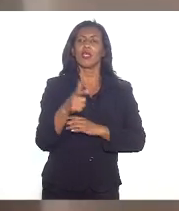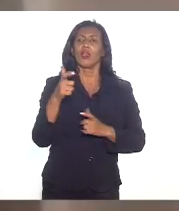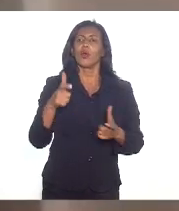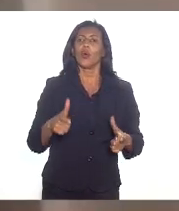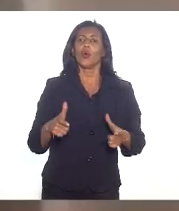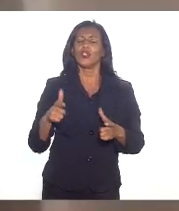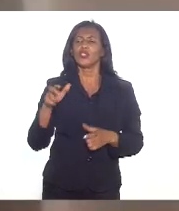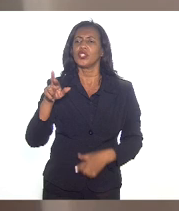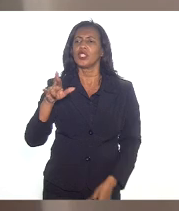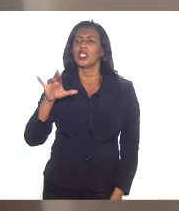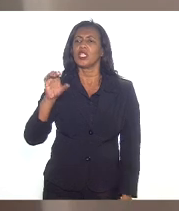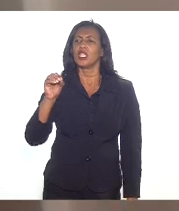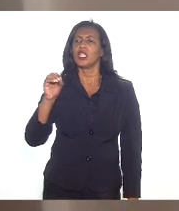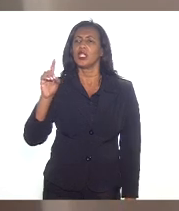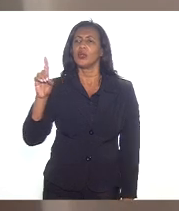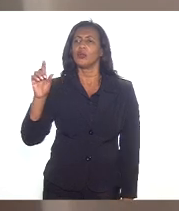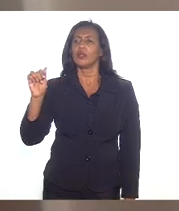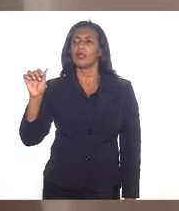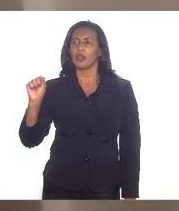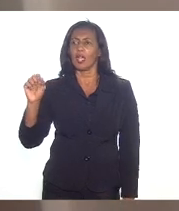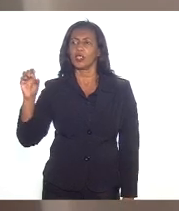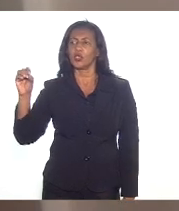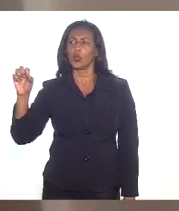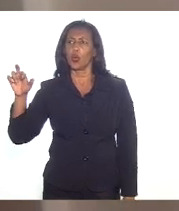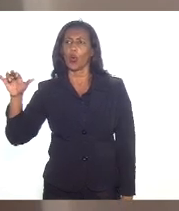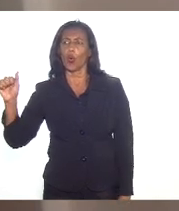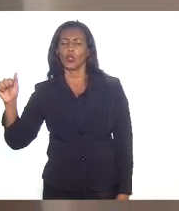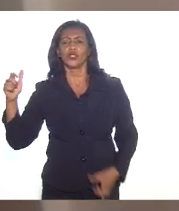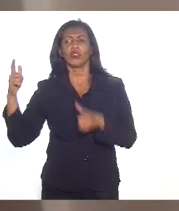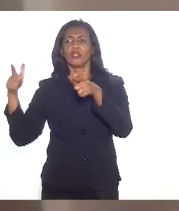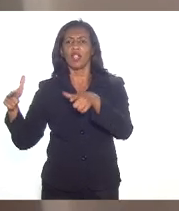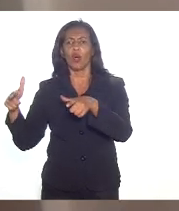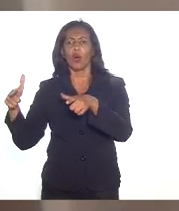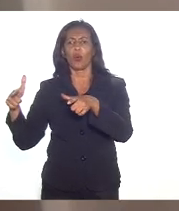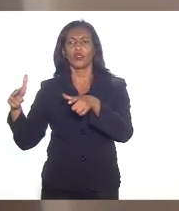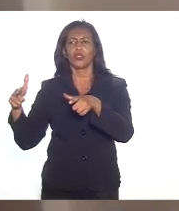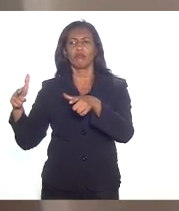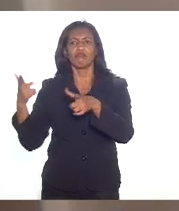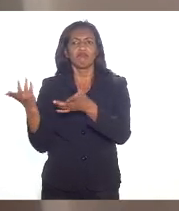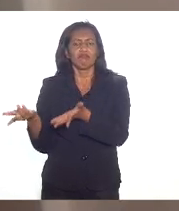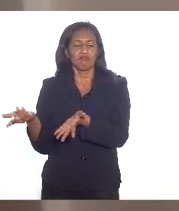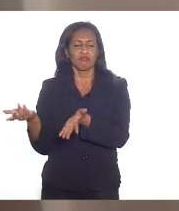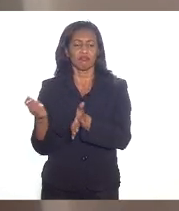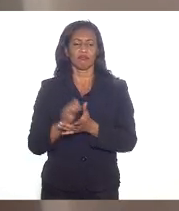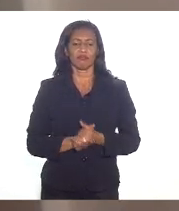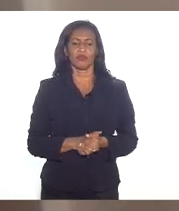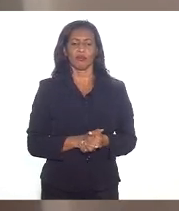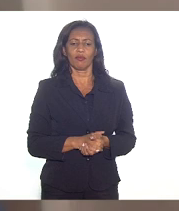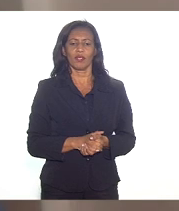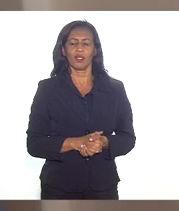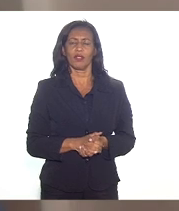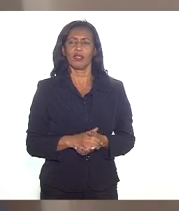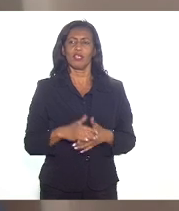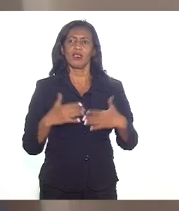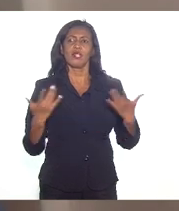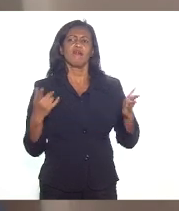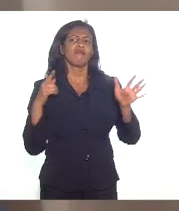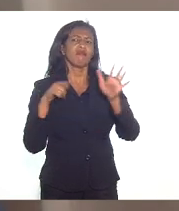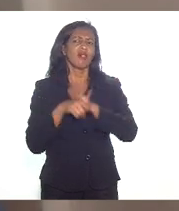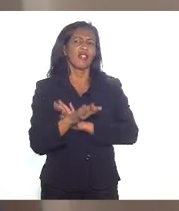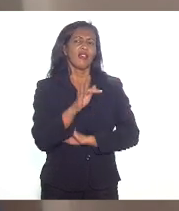Litorânea. E, na verdade, ele se relaciona muito mais com Macaé, que está no Norte Fluminense. Será que